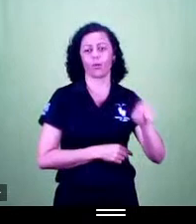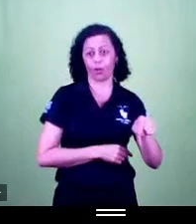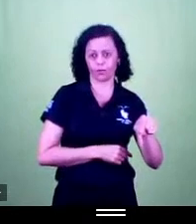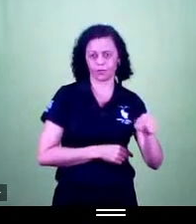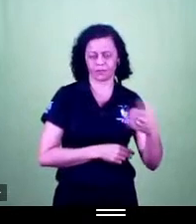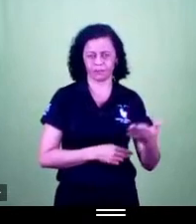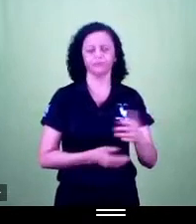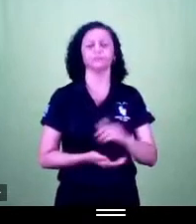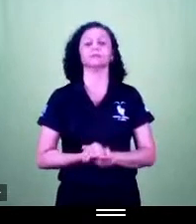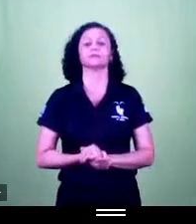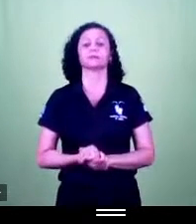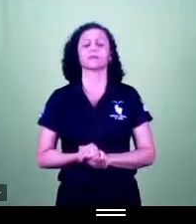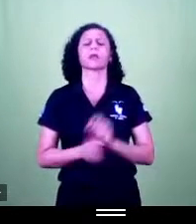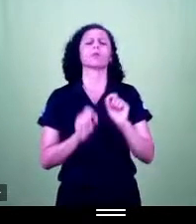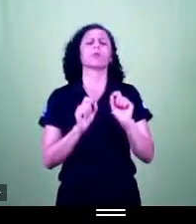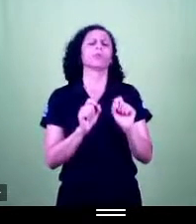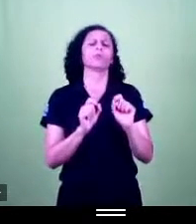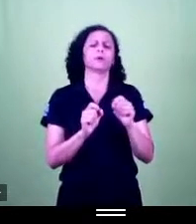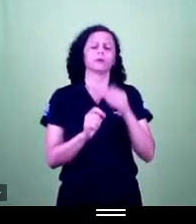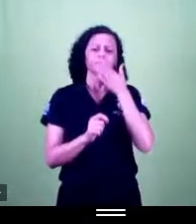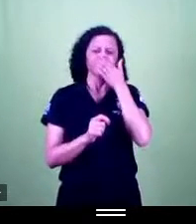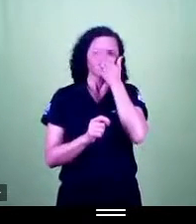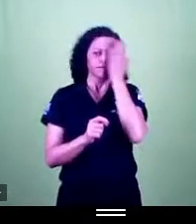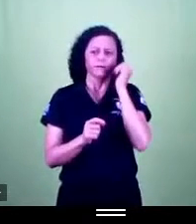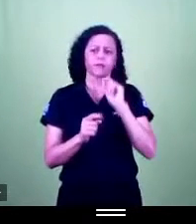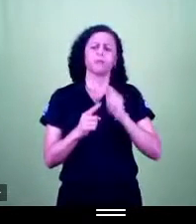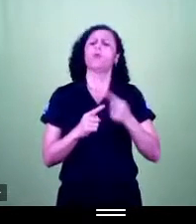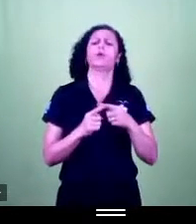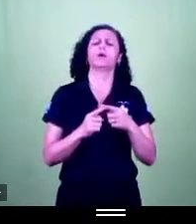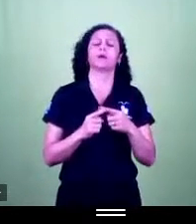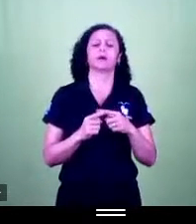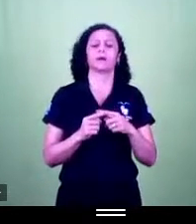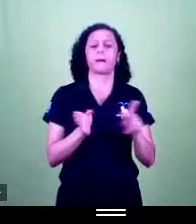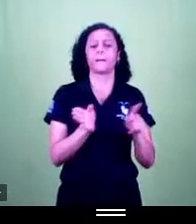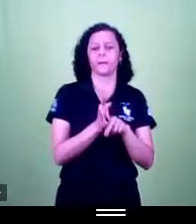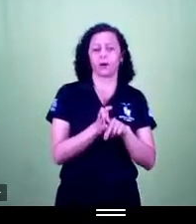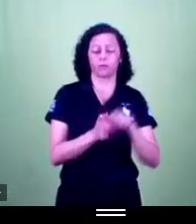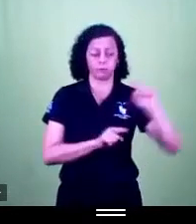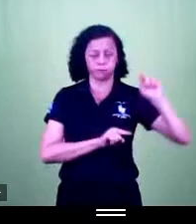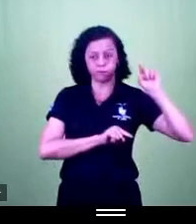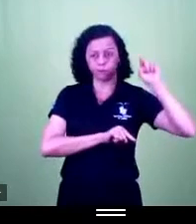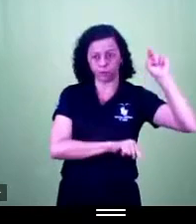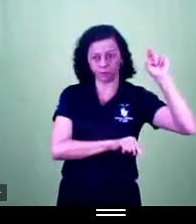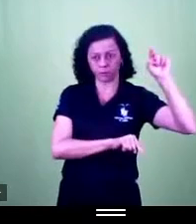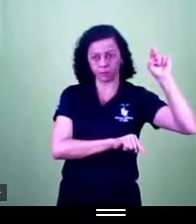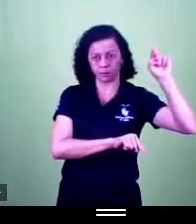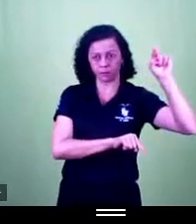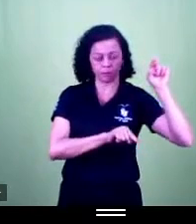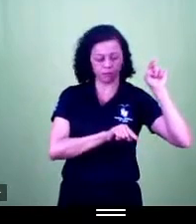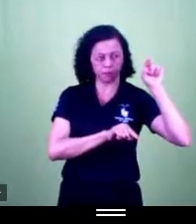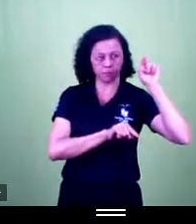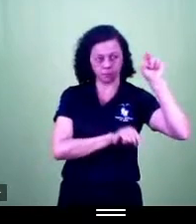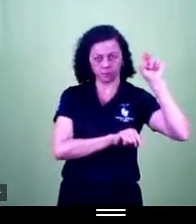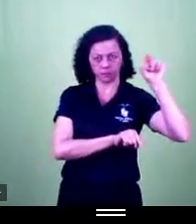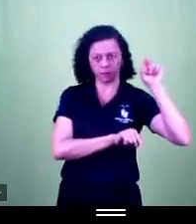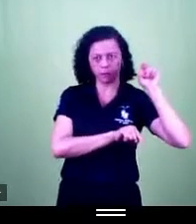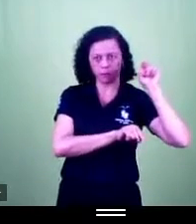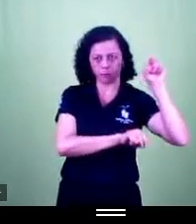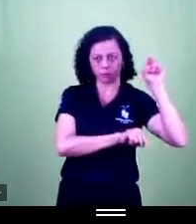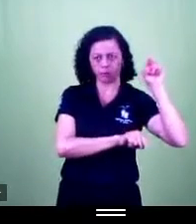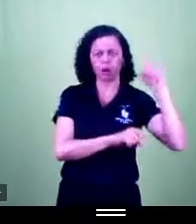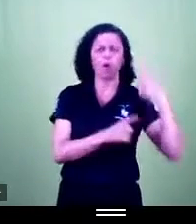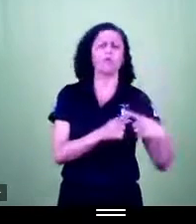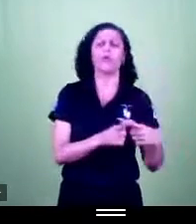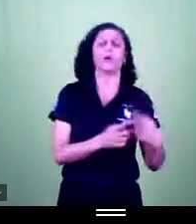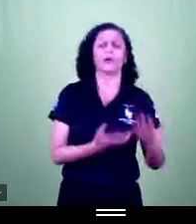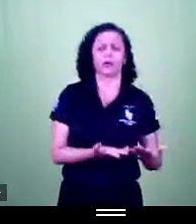nó aqui, pessoal, não pertence só ao R2, não. Esse ponto aqui é o mesmo ponto do negativo da fonte, que